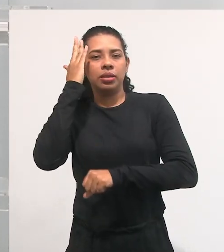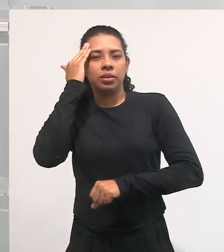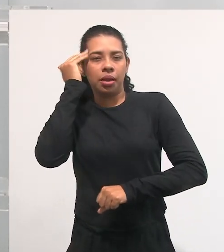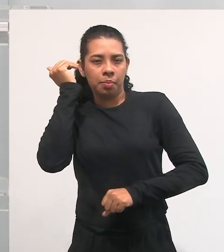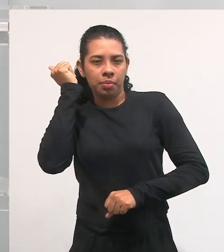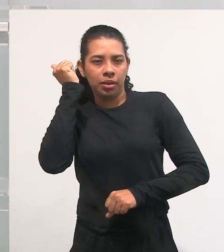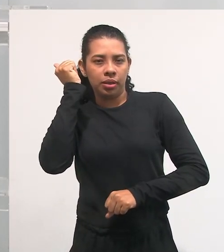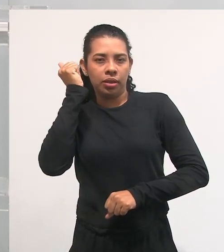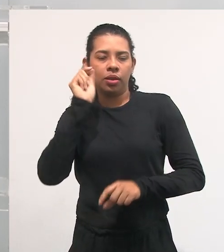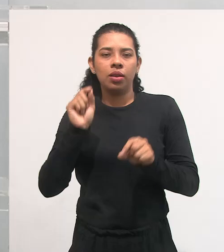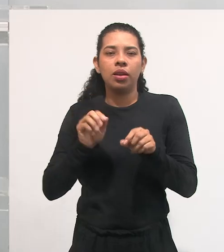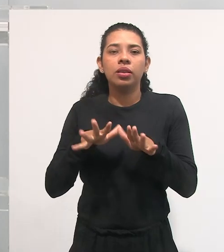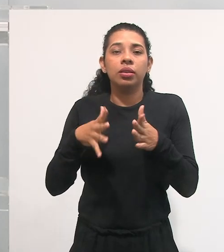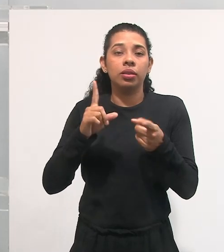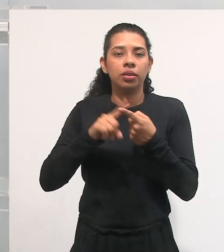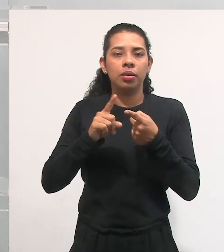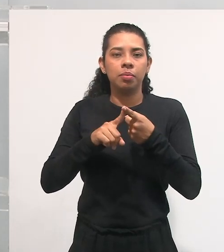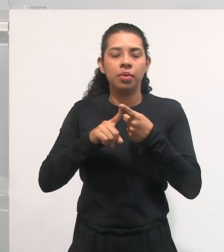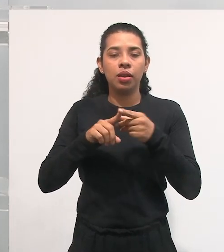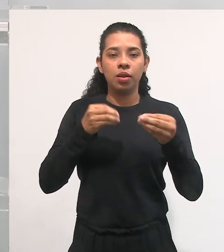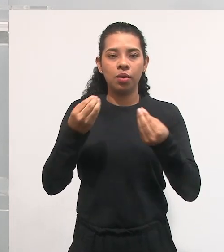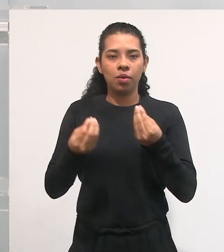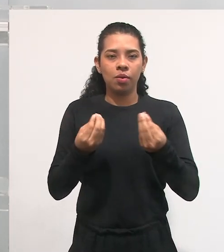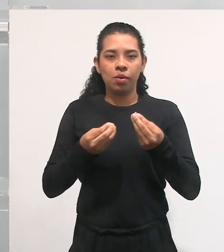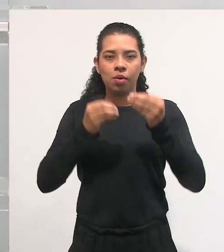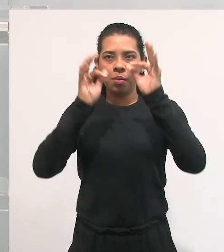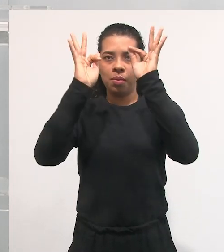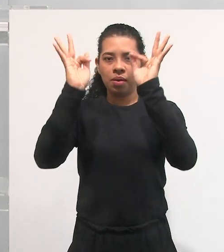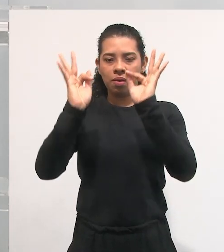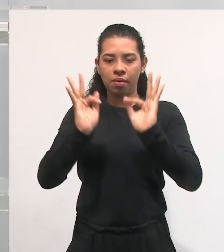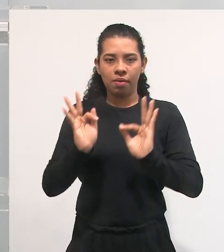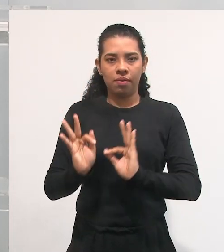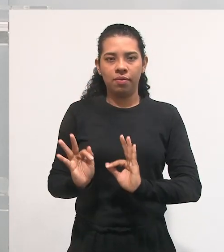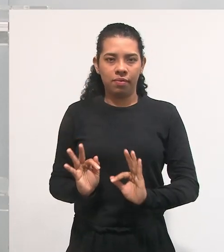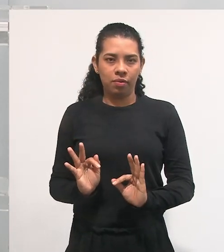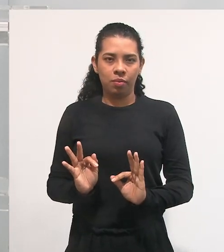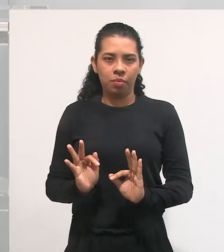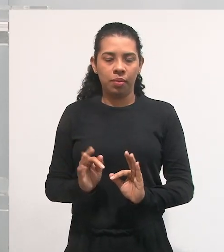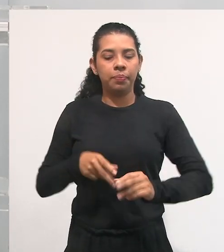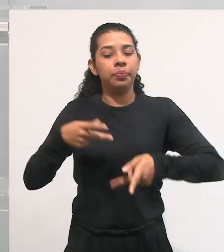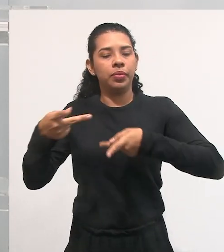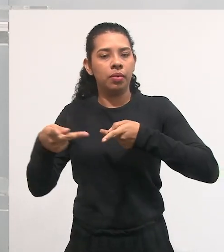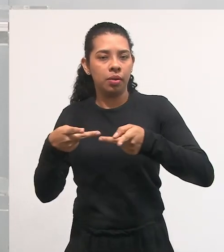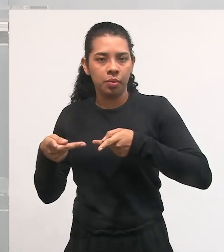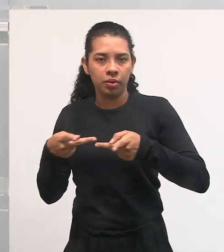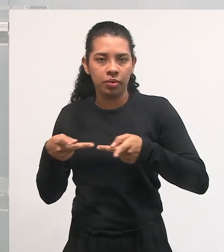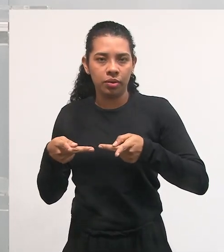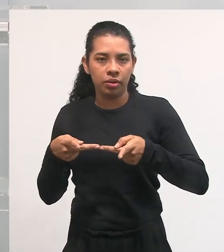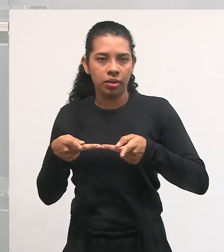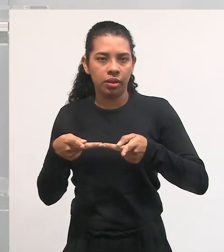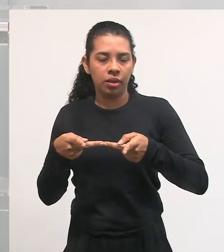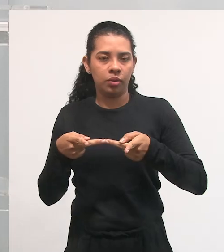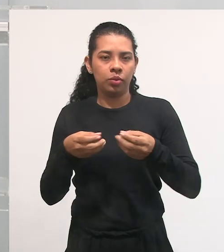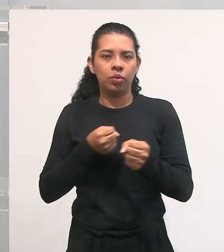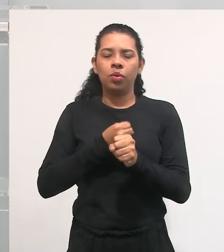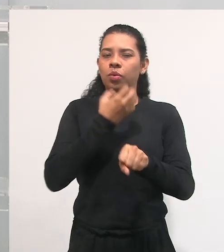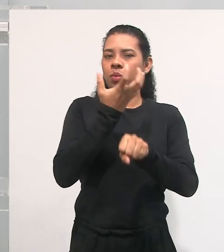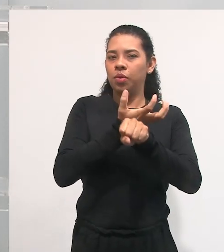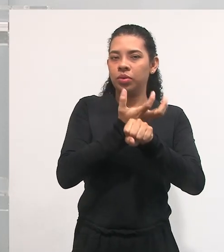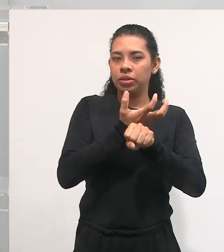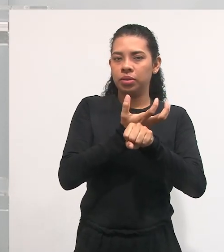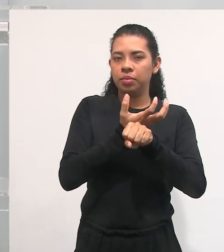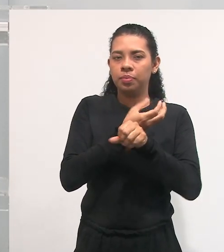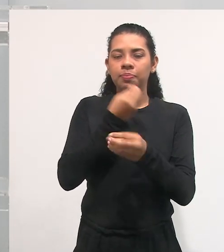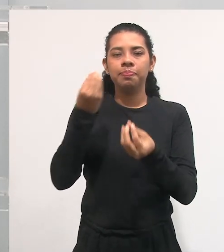das vezes, as formas também que esse currículo é organizado na escola. Se por projetos, se por disciplinas, como